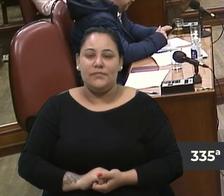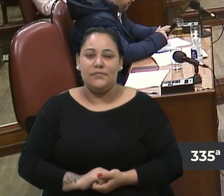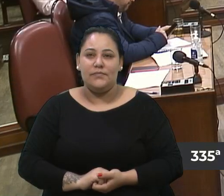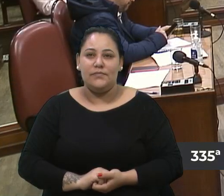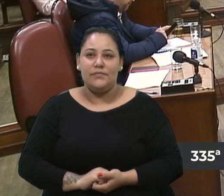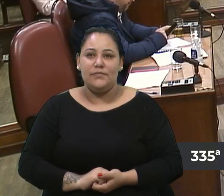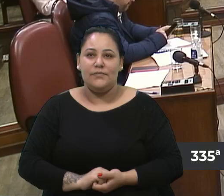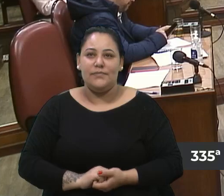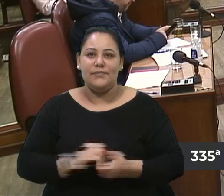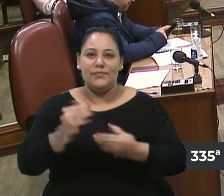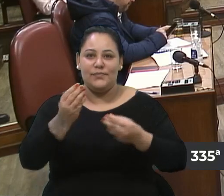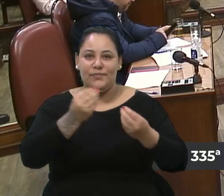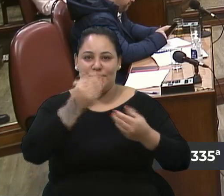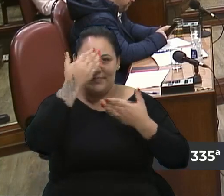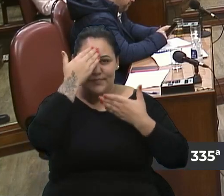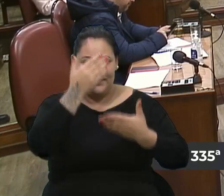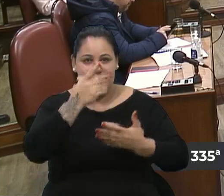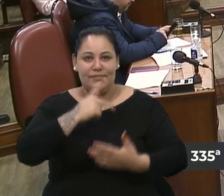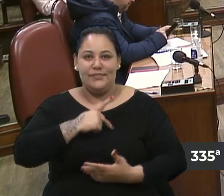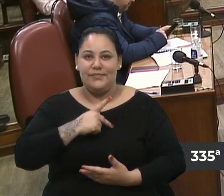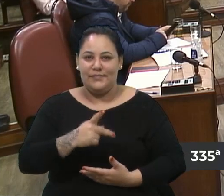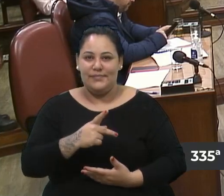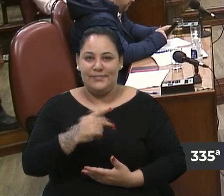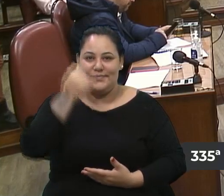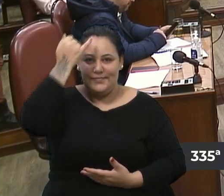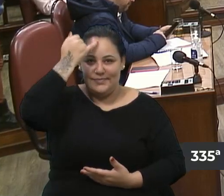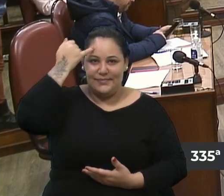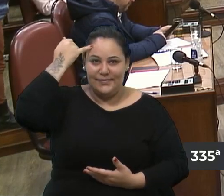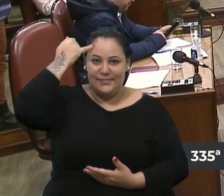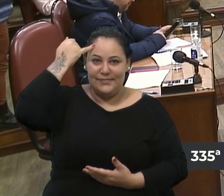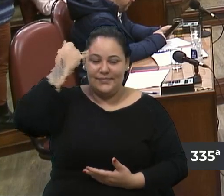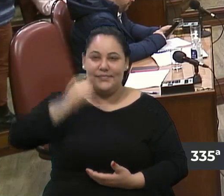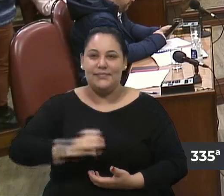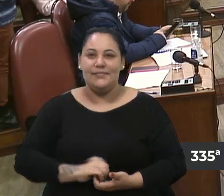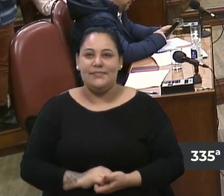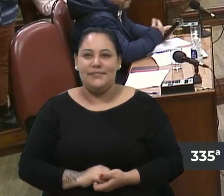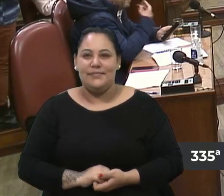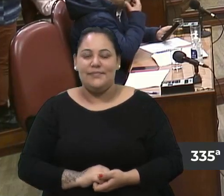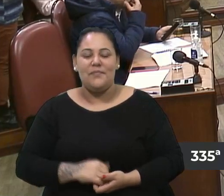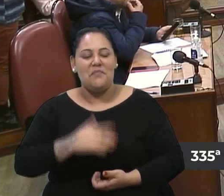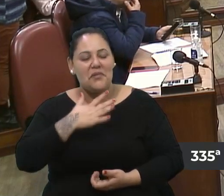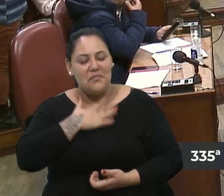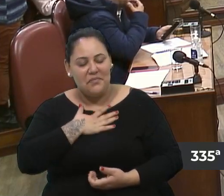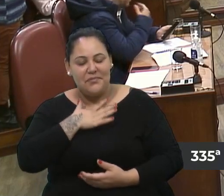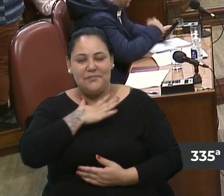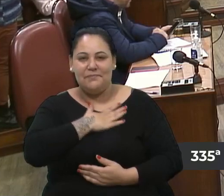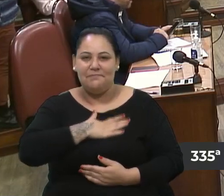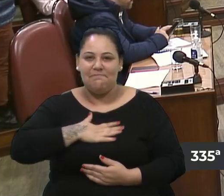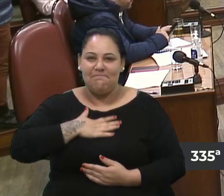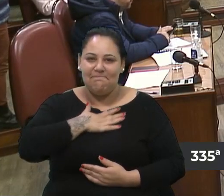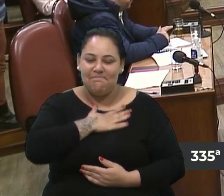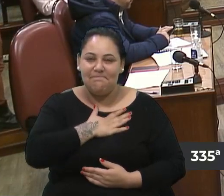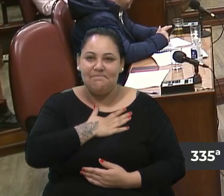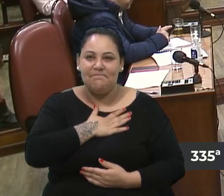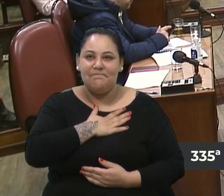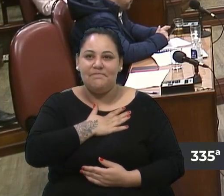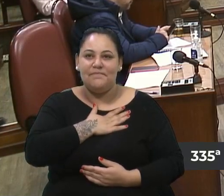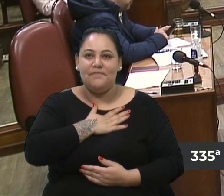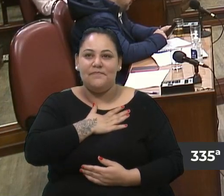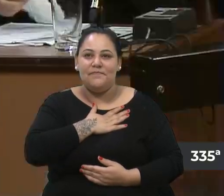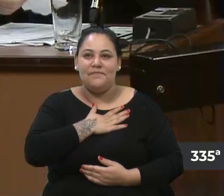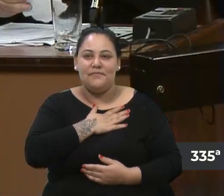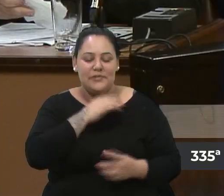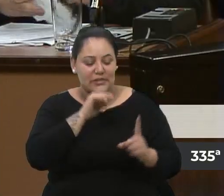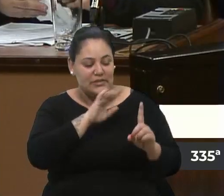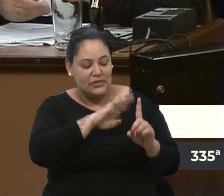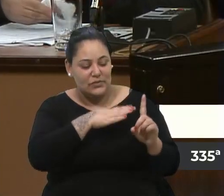Muito obrigado, presidente Zé Pascoal D'Ambrosio. Para mim é uma satisfação muito grande que essa homenagem